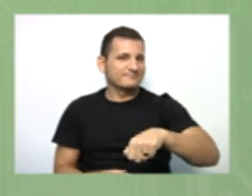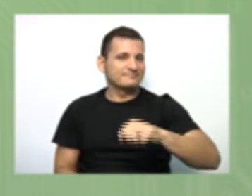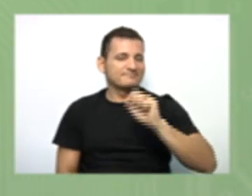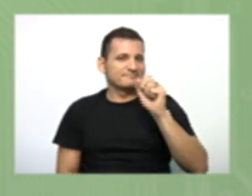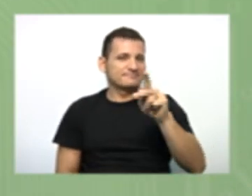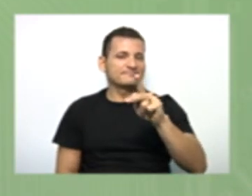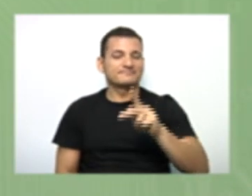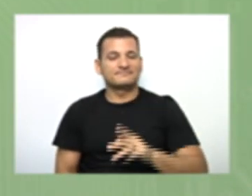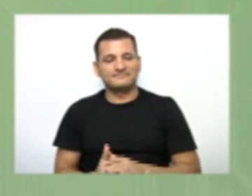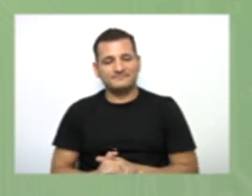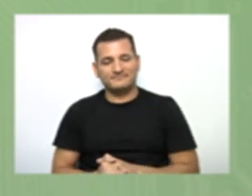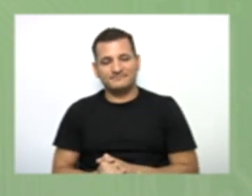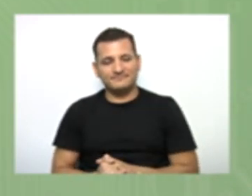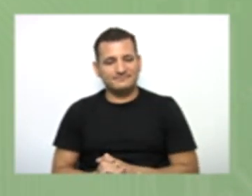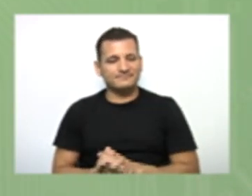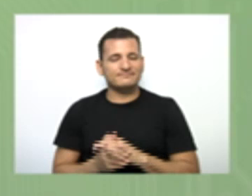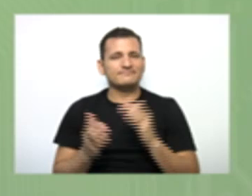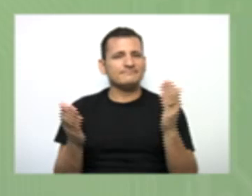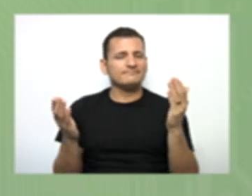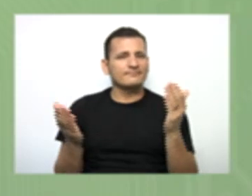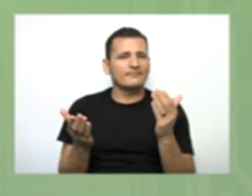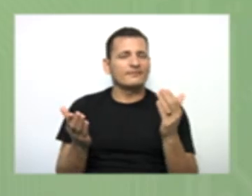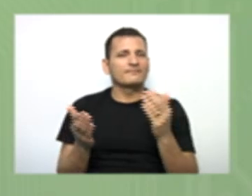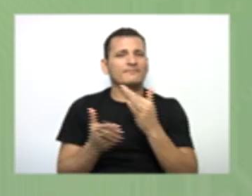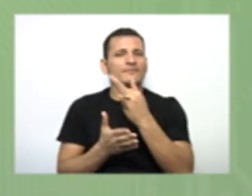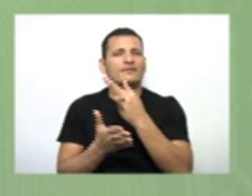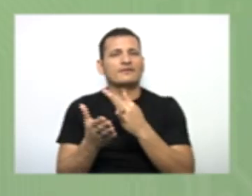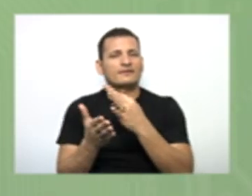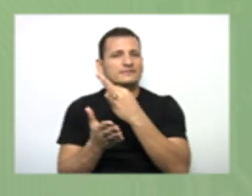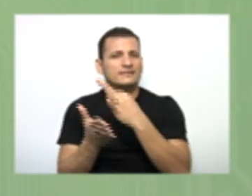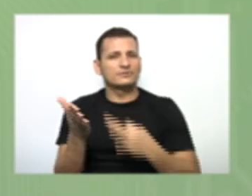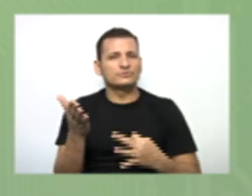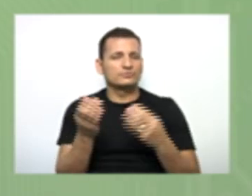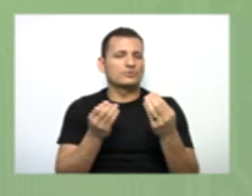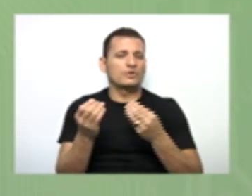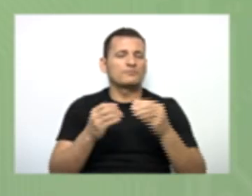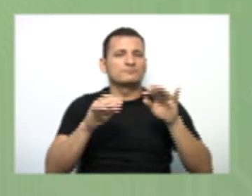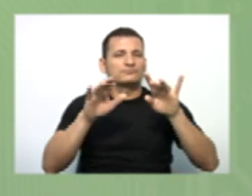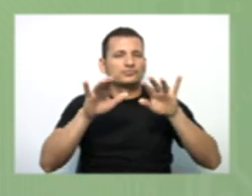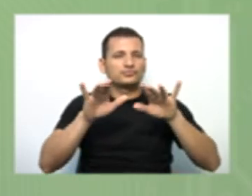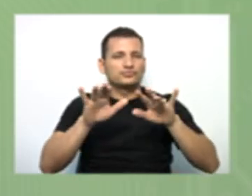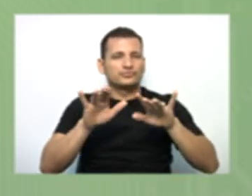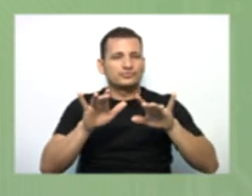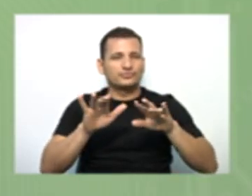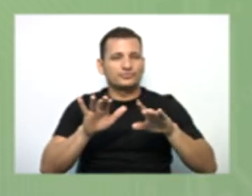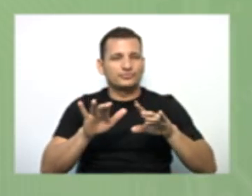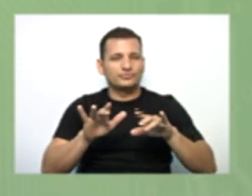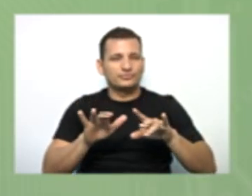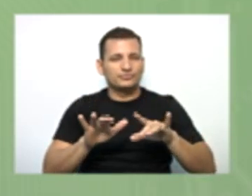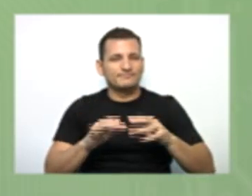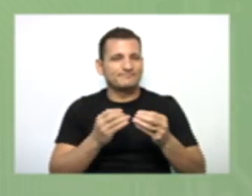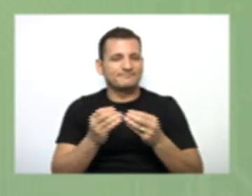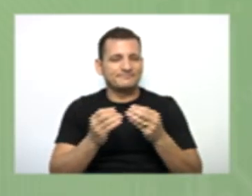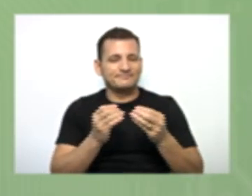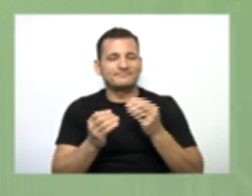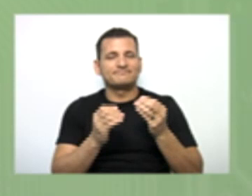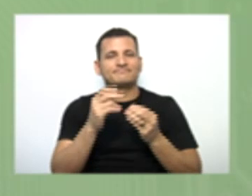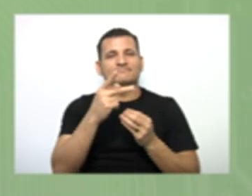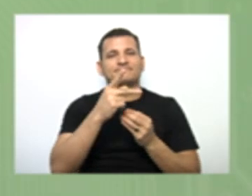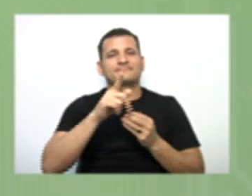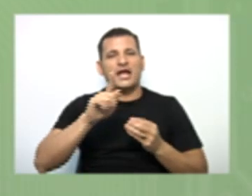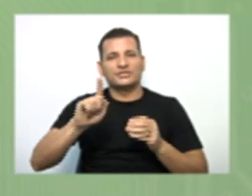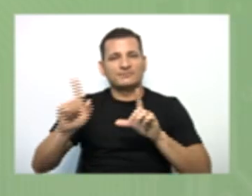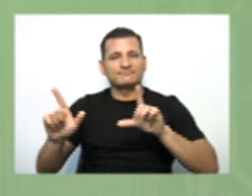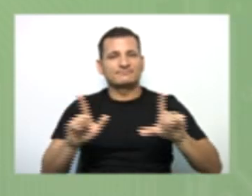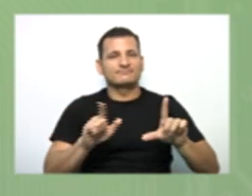bom? Então, agora os textos. Como é que eu vou escrever um texto? Os textos dentro da minha